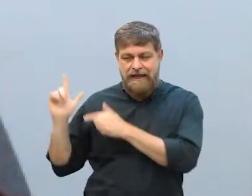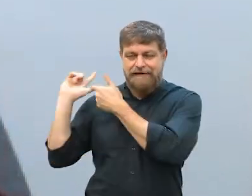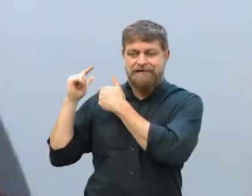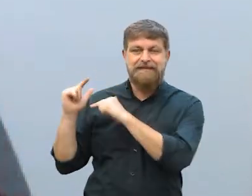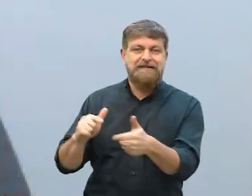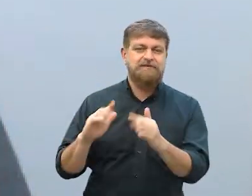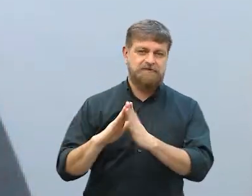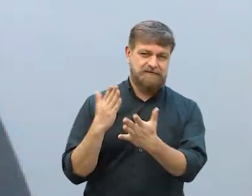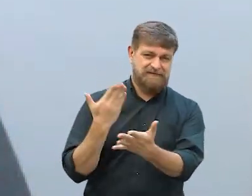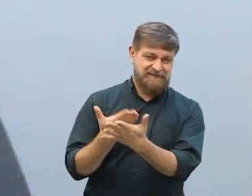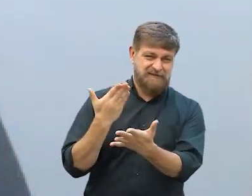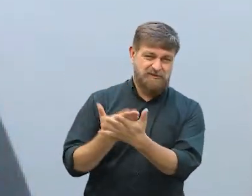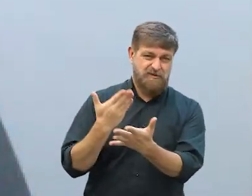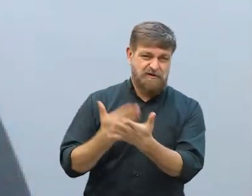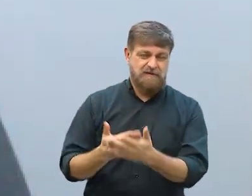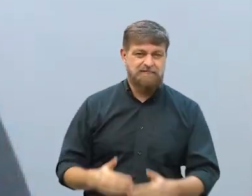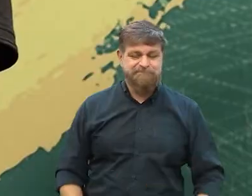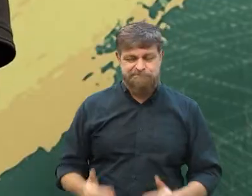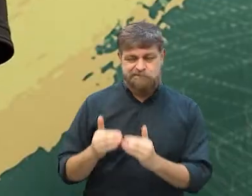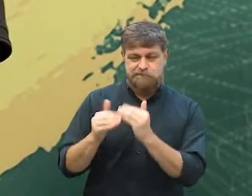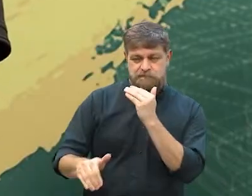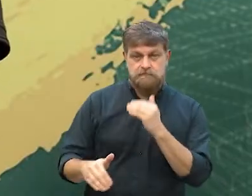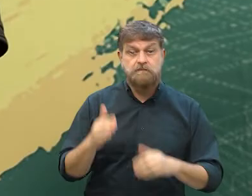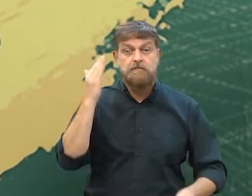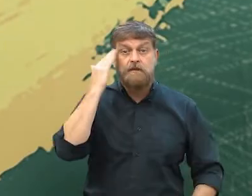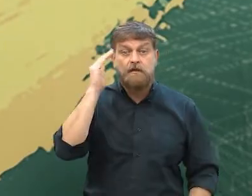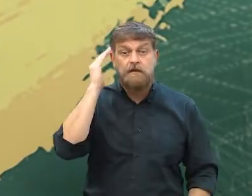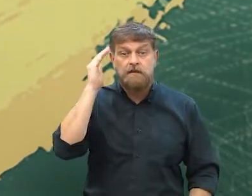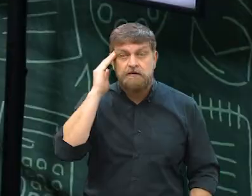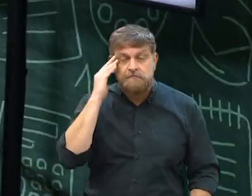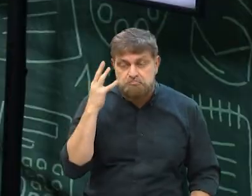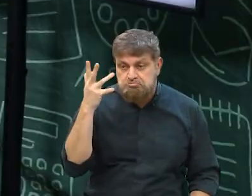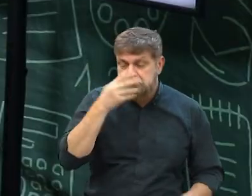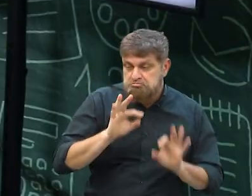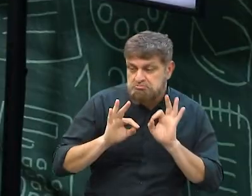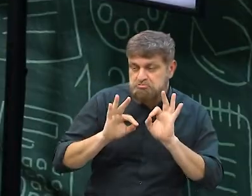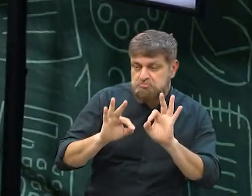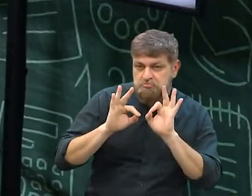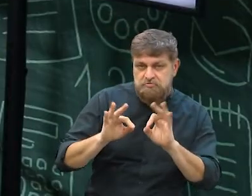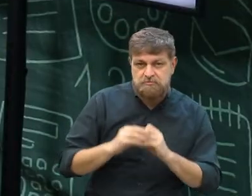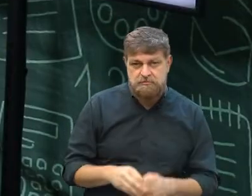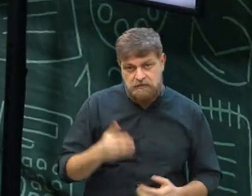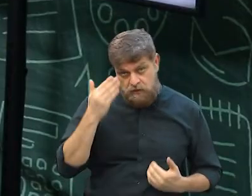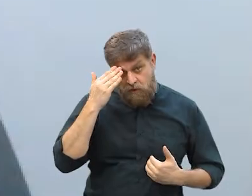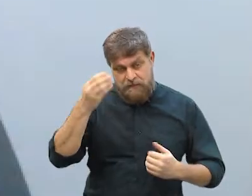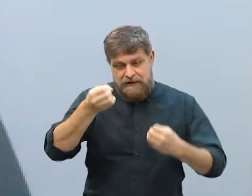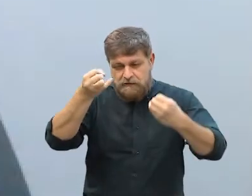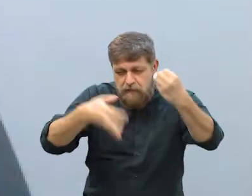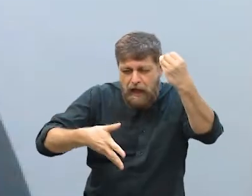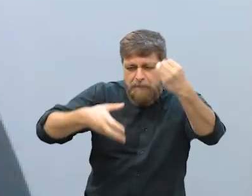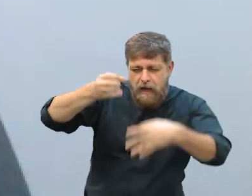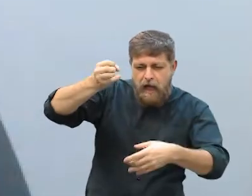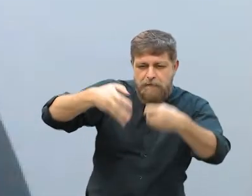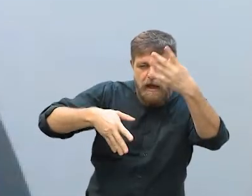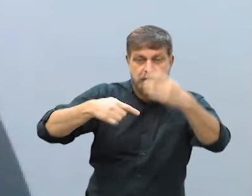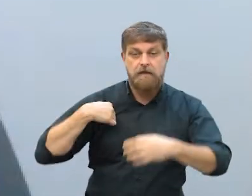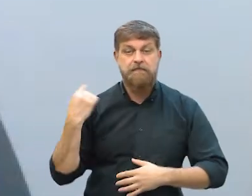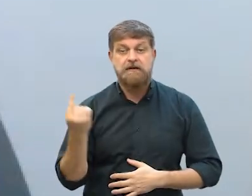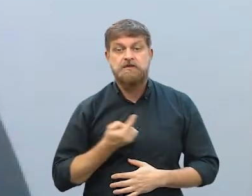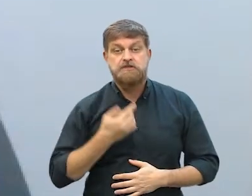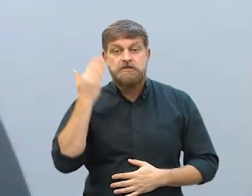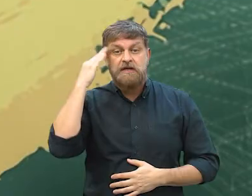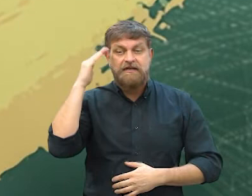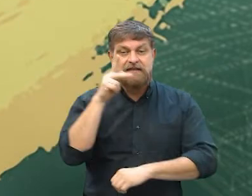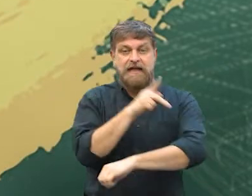nas escolas tradicionais, né? Entendi. Beleza, muito obrigado pelas suas explicações, para falar um pouquinho com a